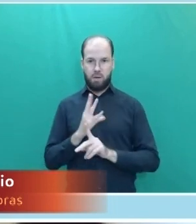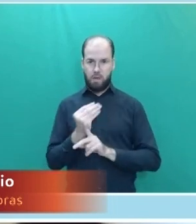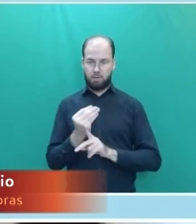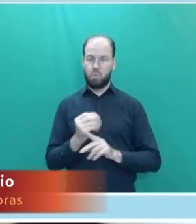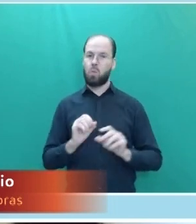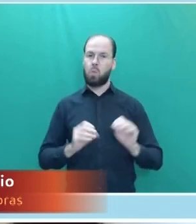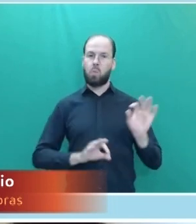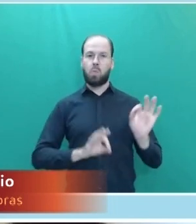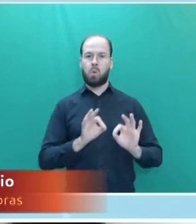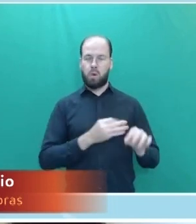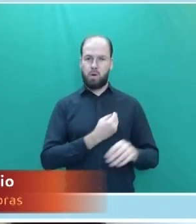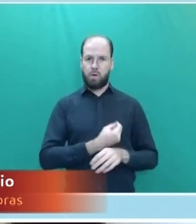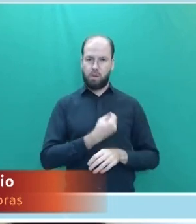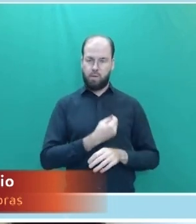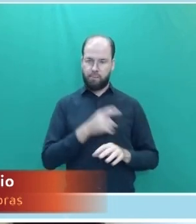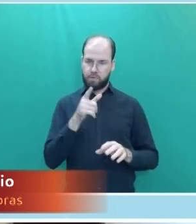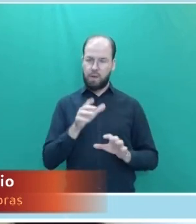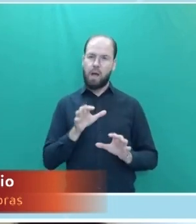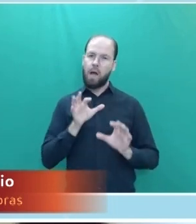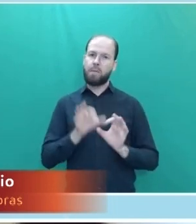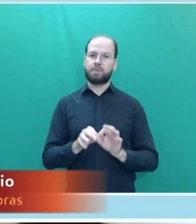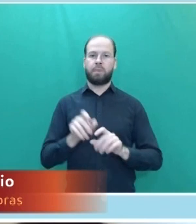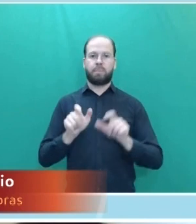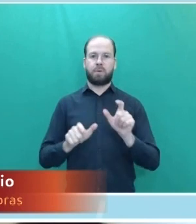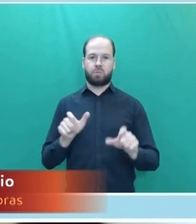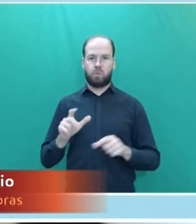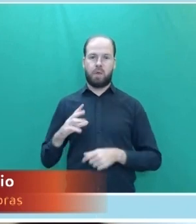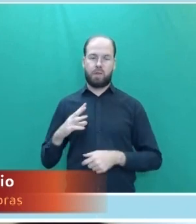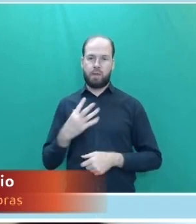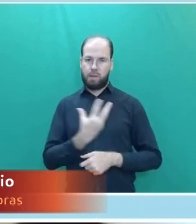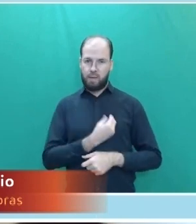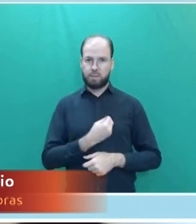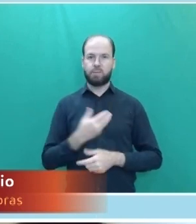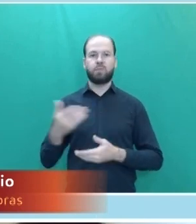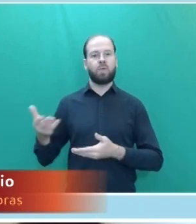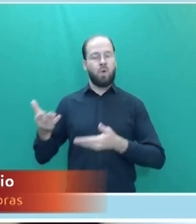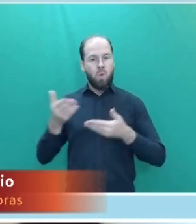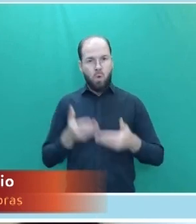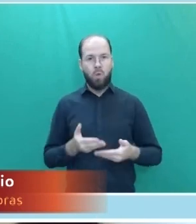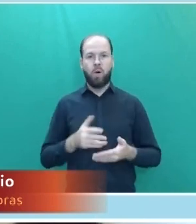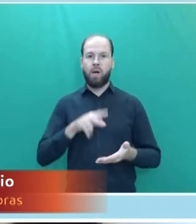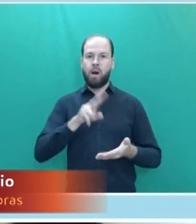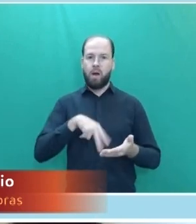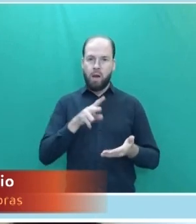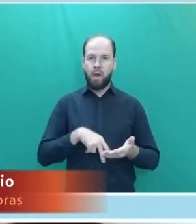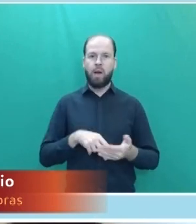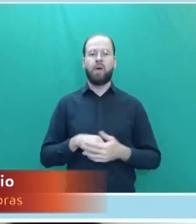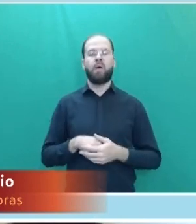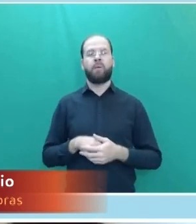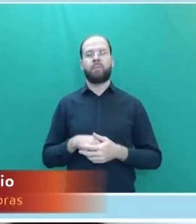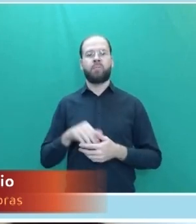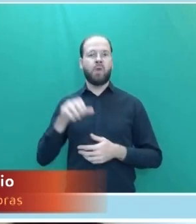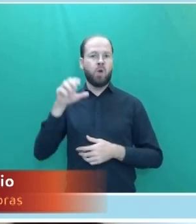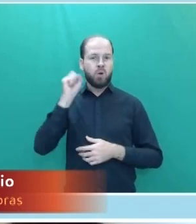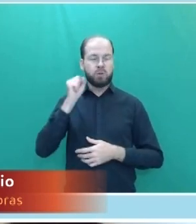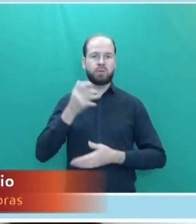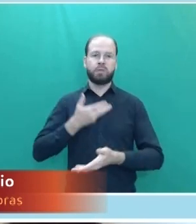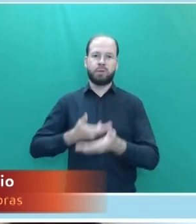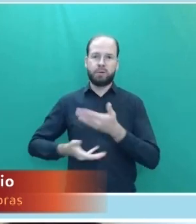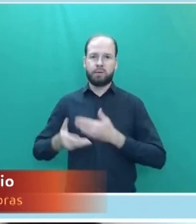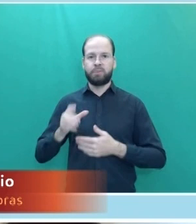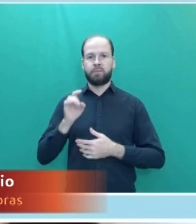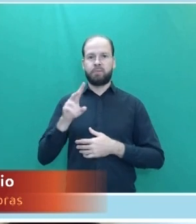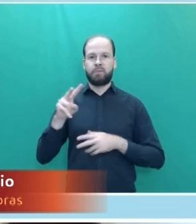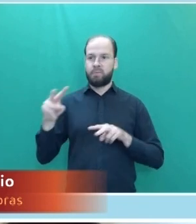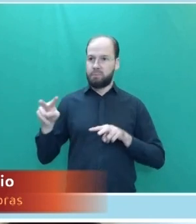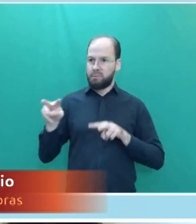se aproxime de pessoas trans, né, nos convide, nos leia, nos escute, não apenas nos